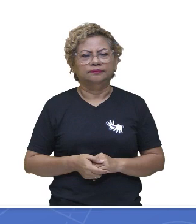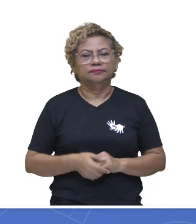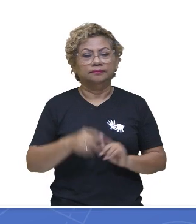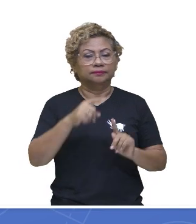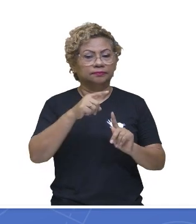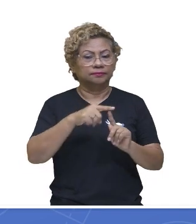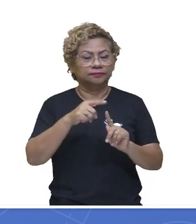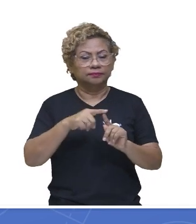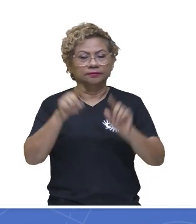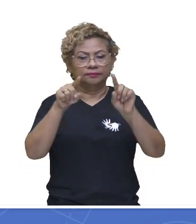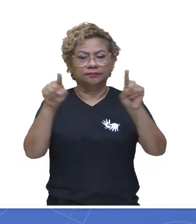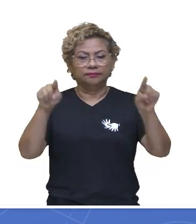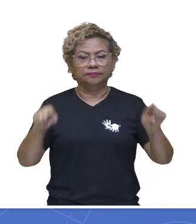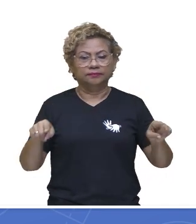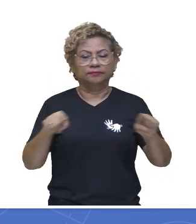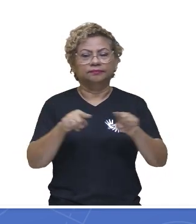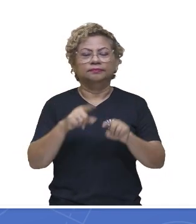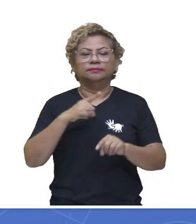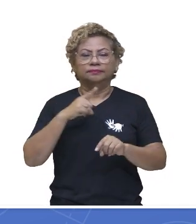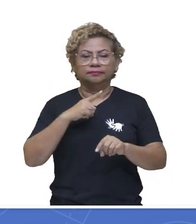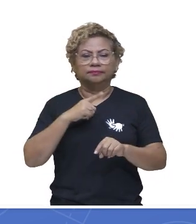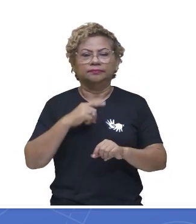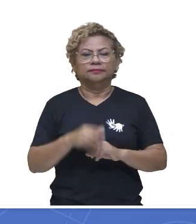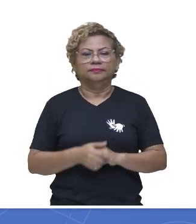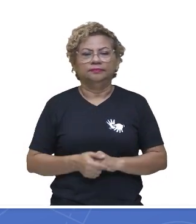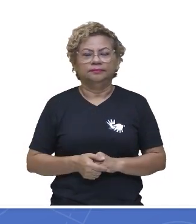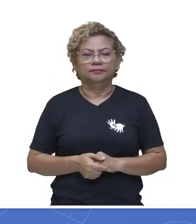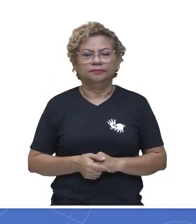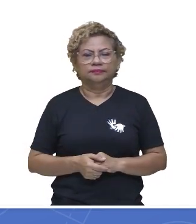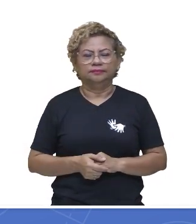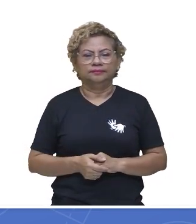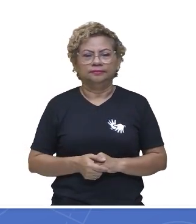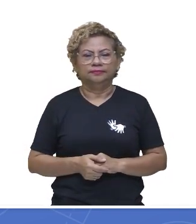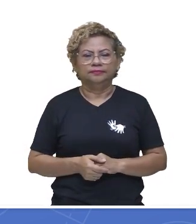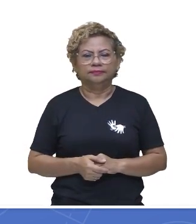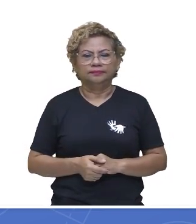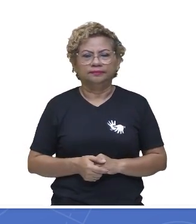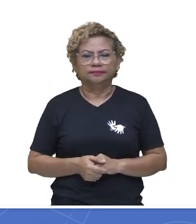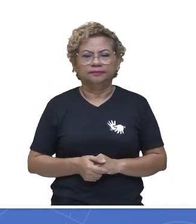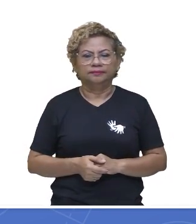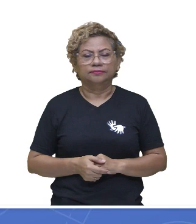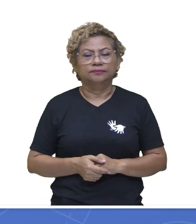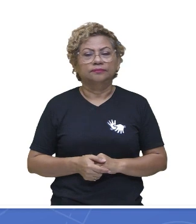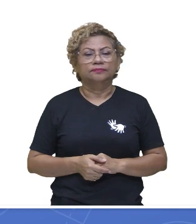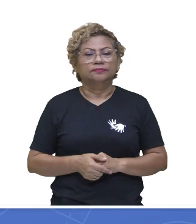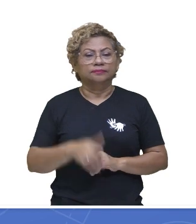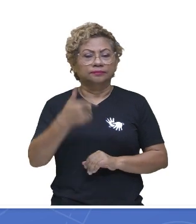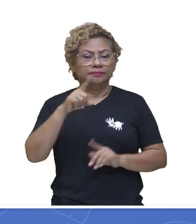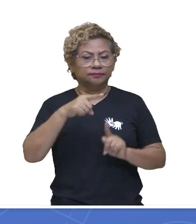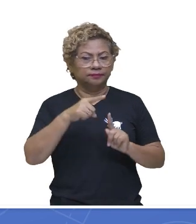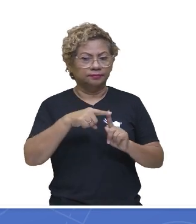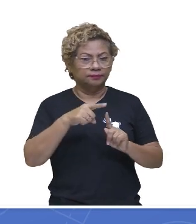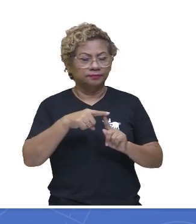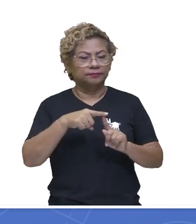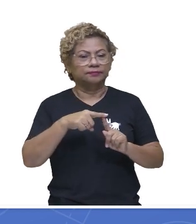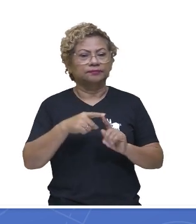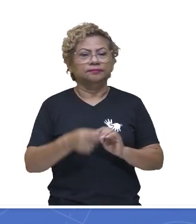de matrizes que nós vamos ter ali no final da multiplicação. Então, mais algumas propriedades, tá?